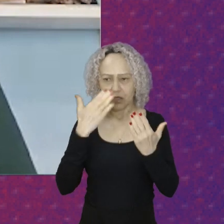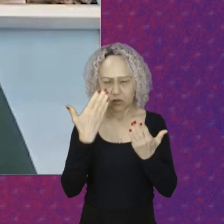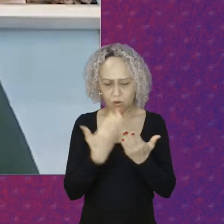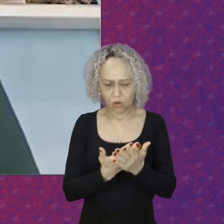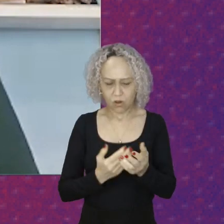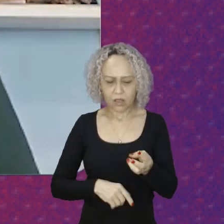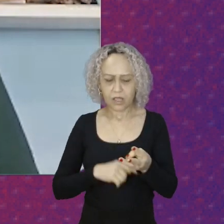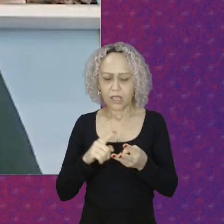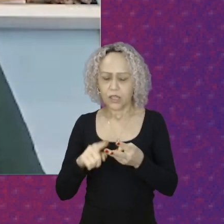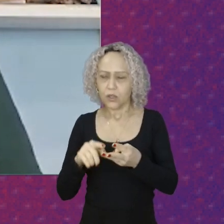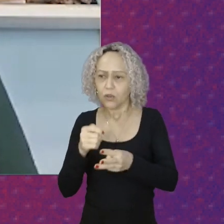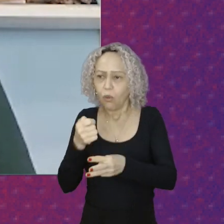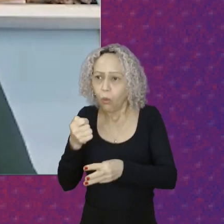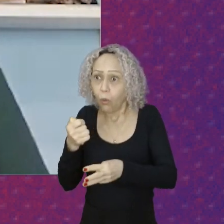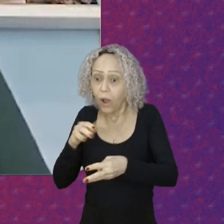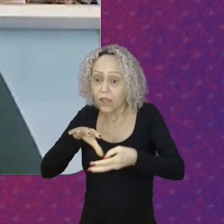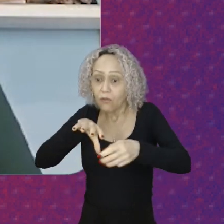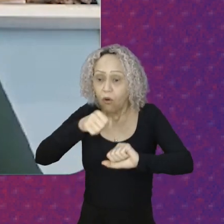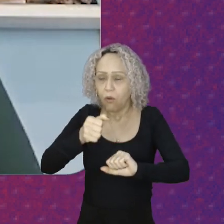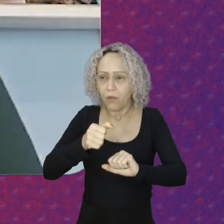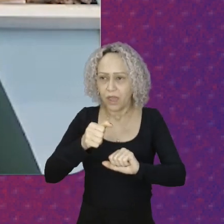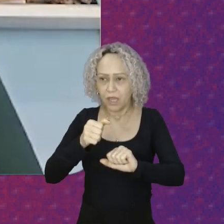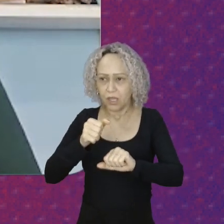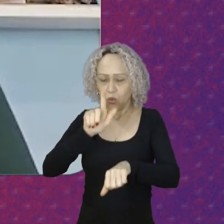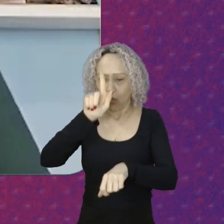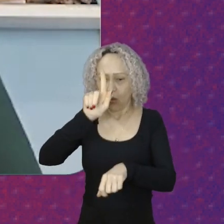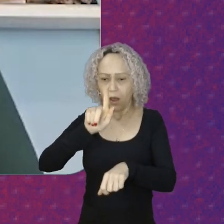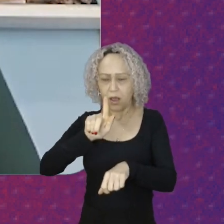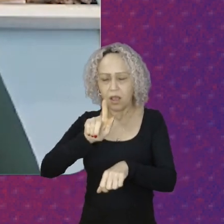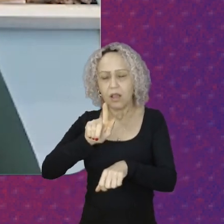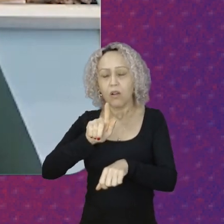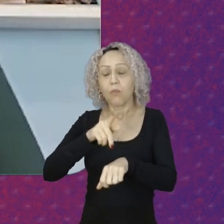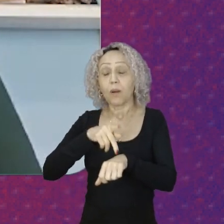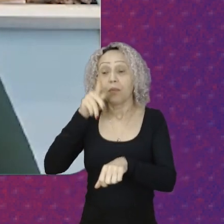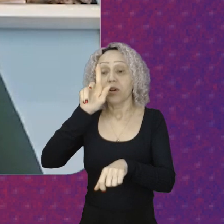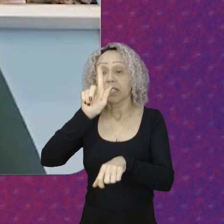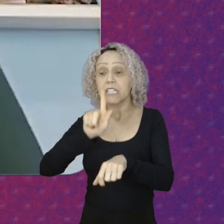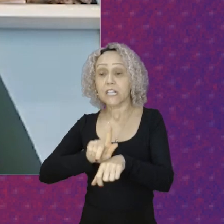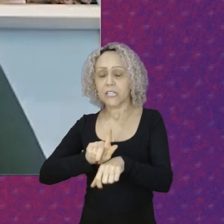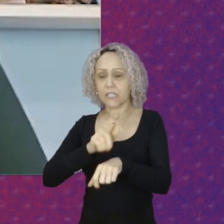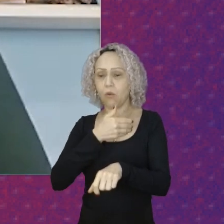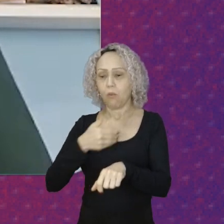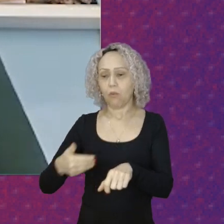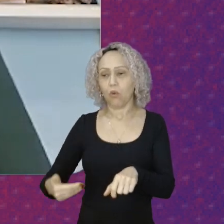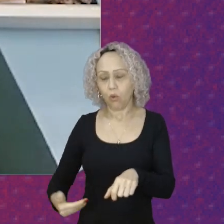em gestão pública, né? Então, toda a formação que nós, mulheres,